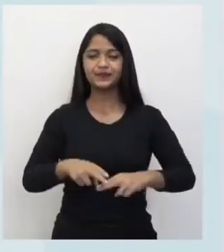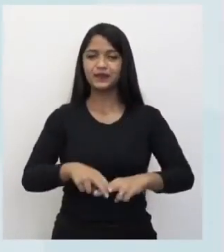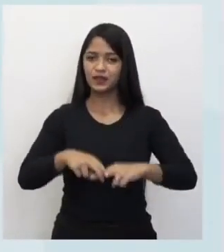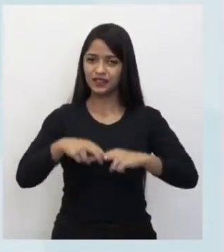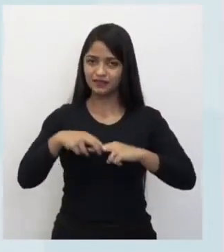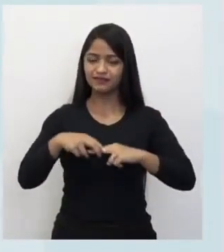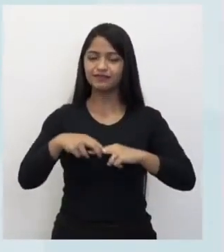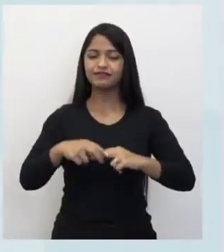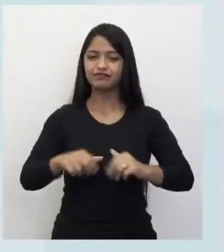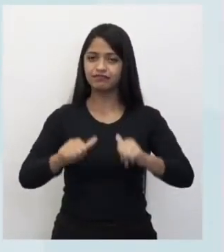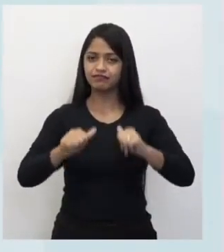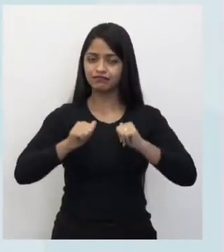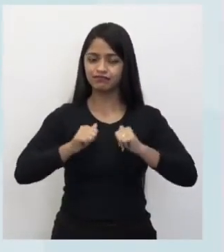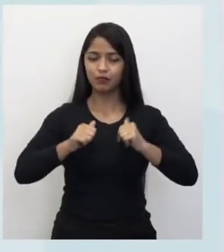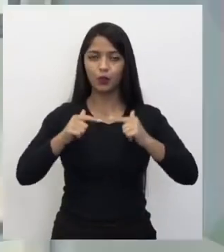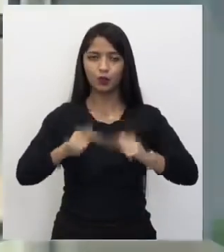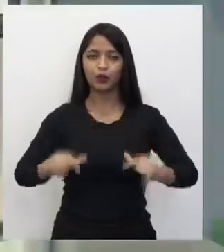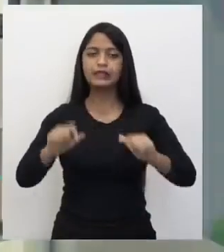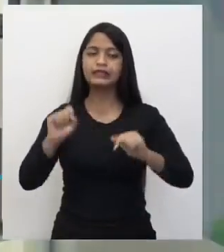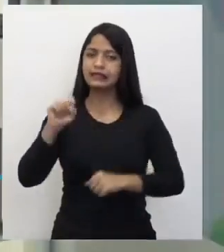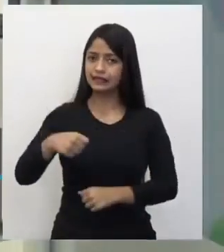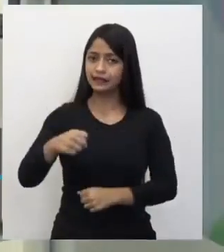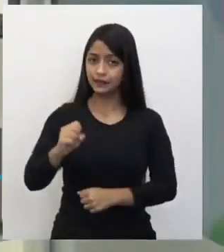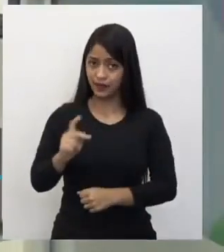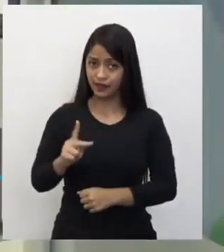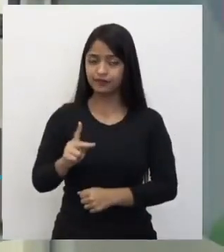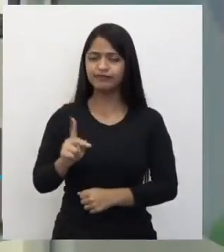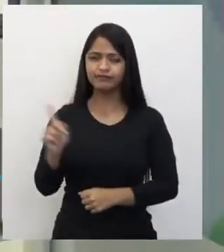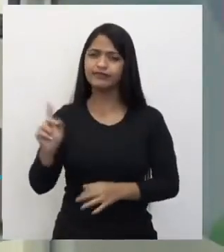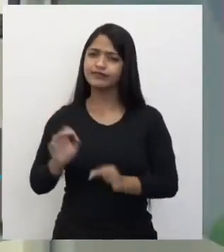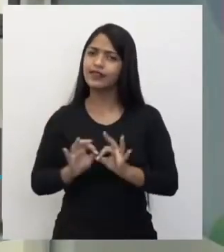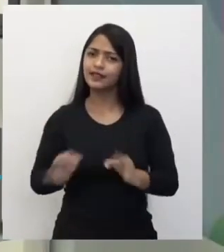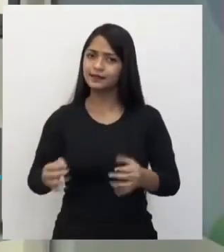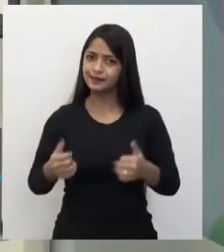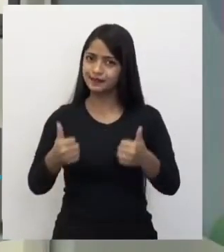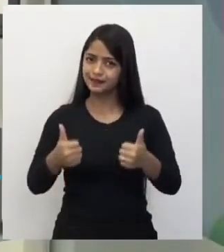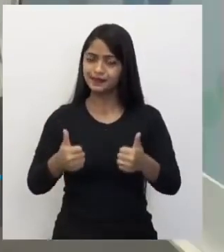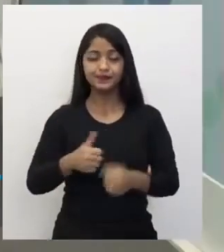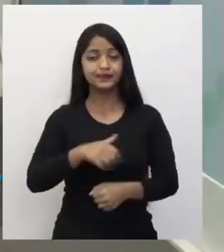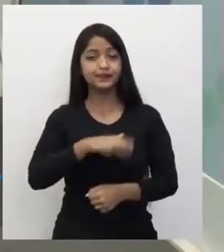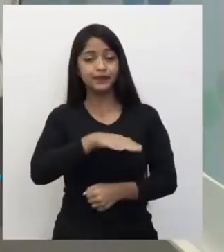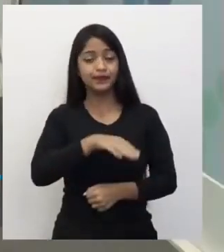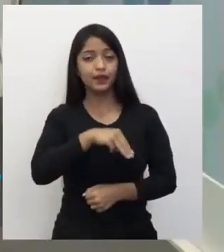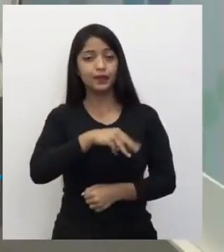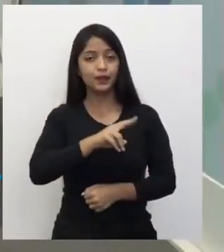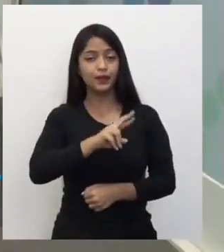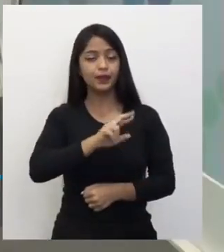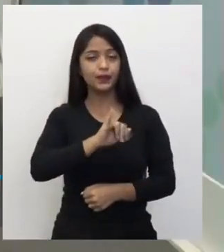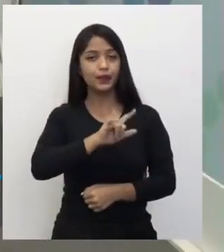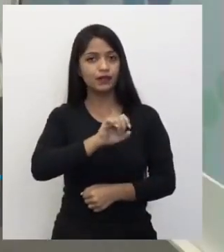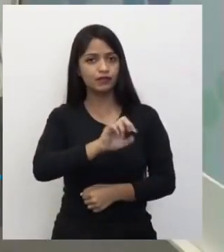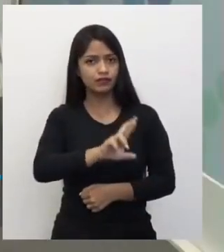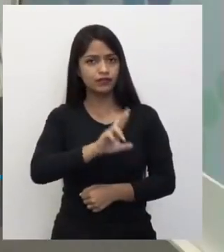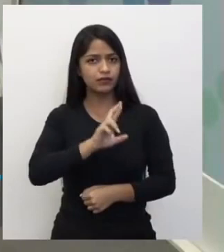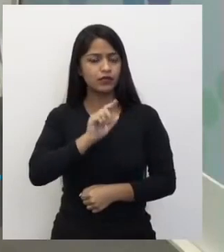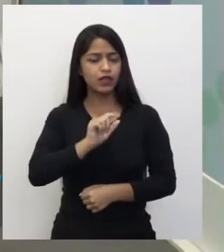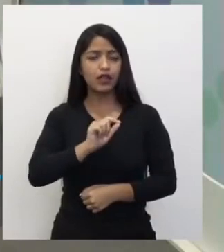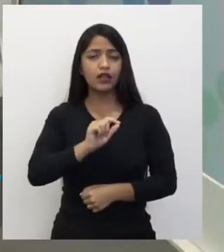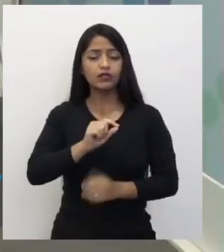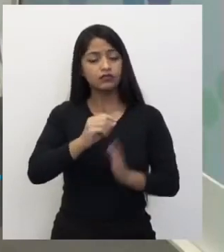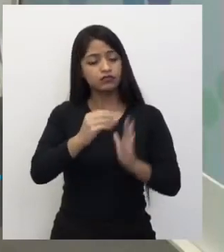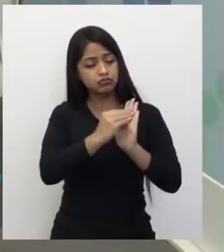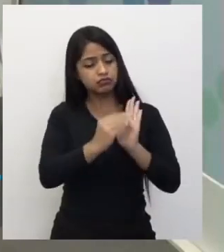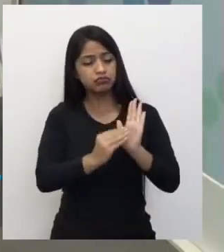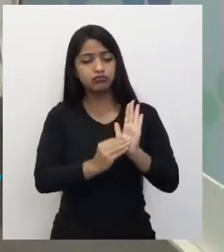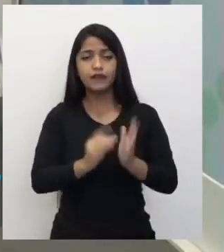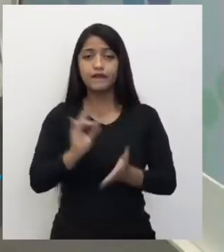houve imparcialidade, sim. Então, ok, essa era simples, muito bem. O Murilo, da ProSandra, colocou só fatos, achei legal. Só